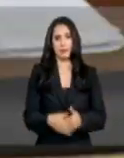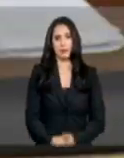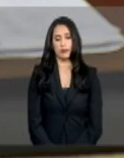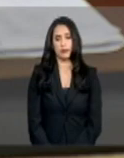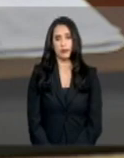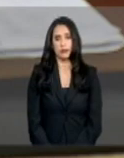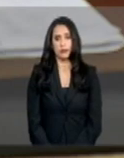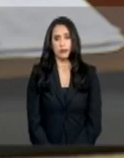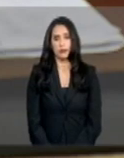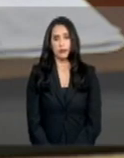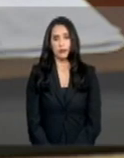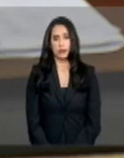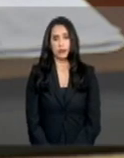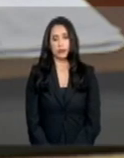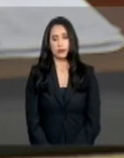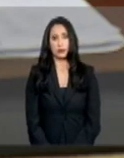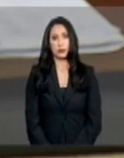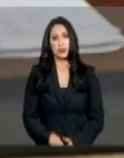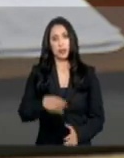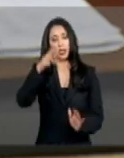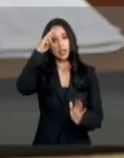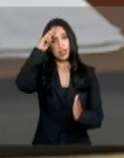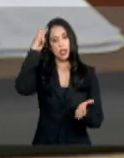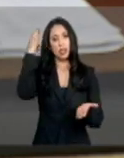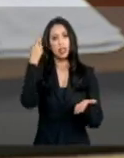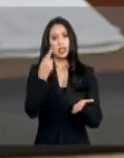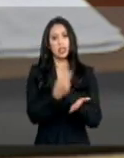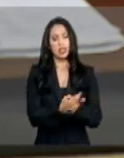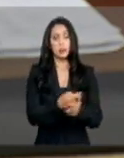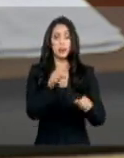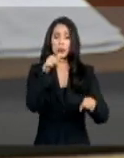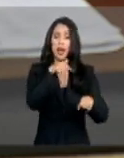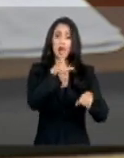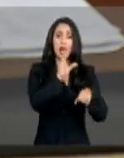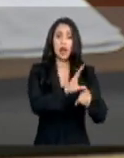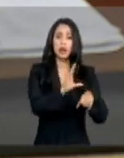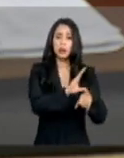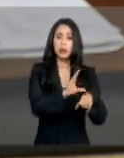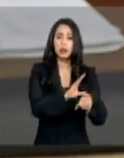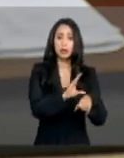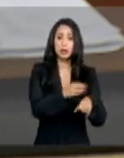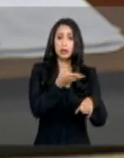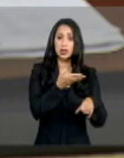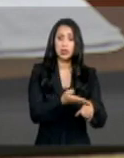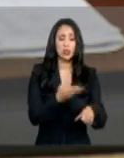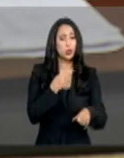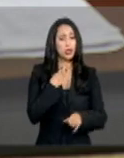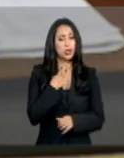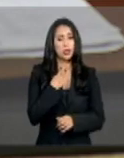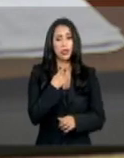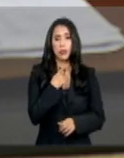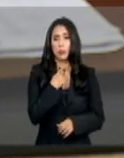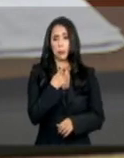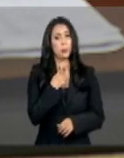está no respeito irrestrito à constituição federal que não pode